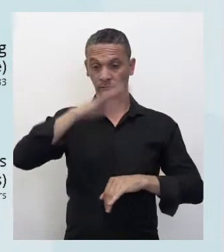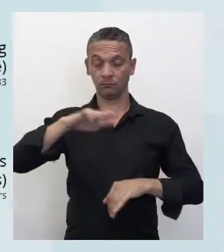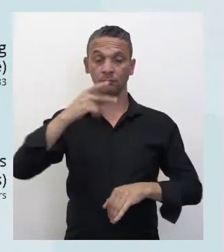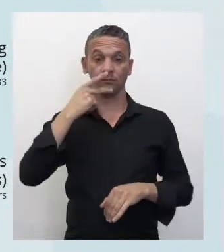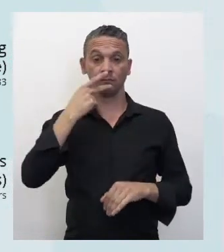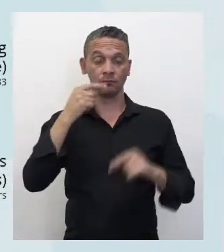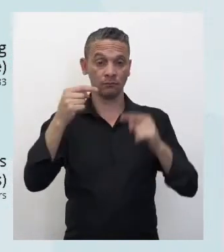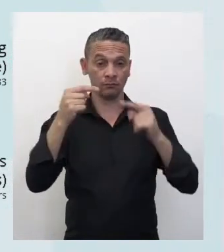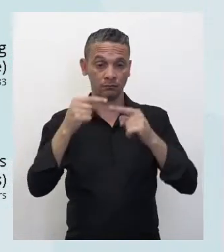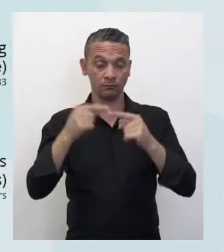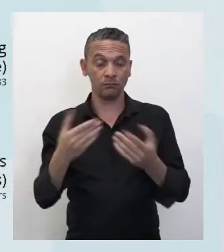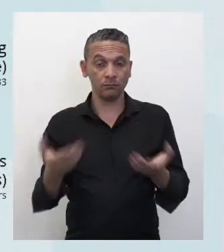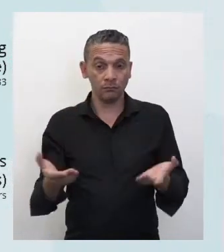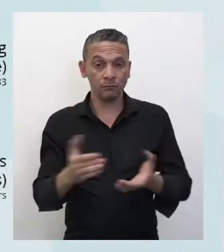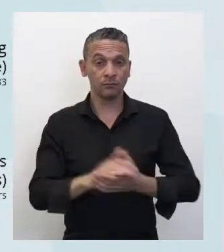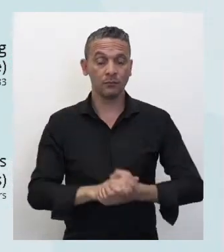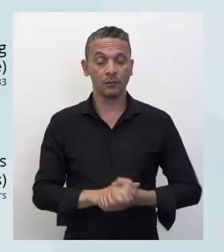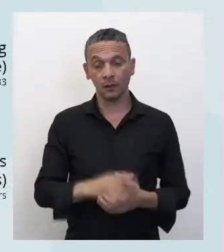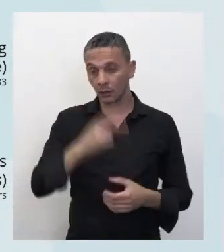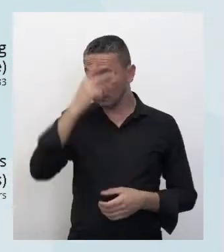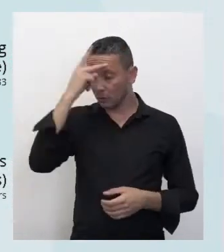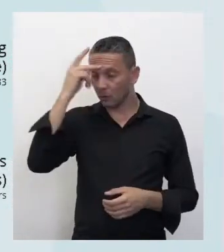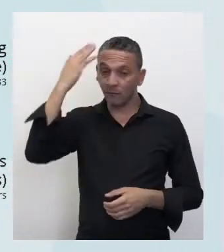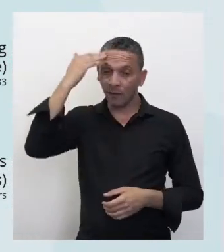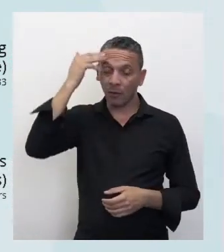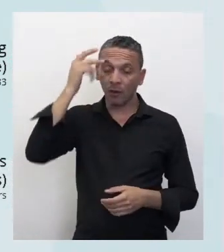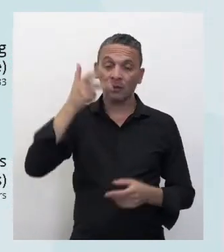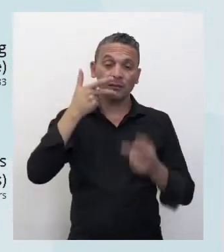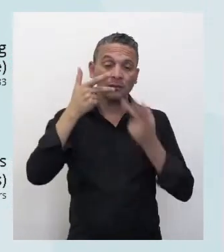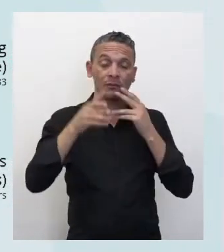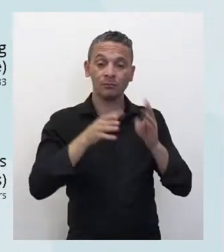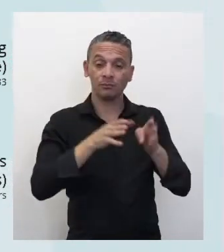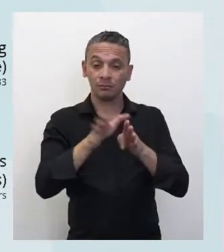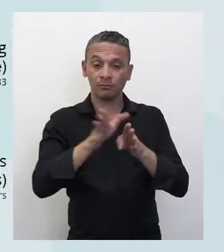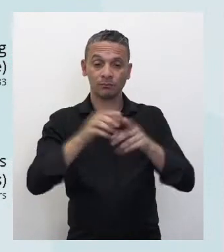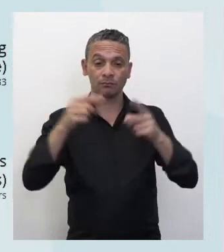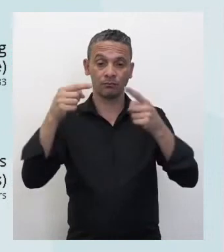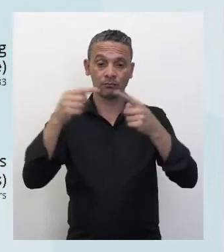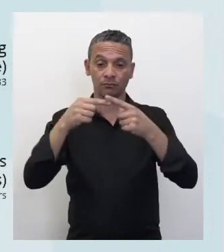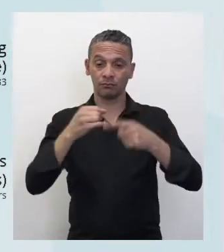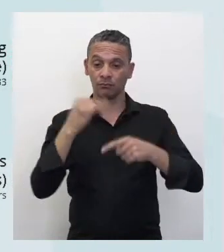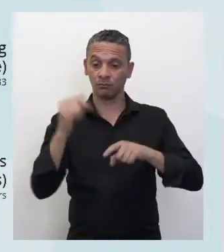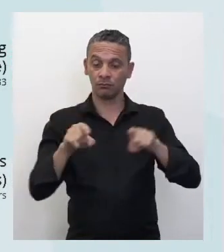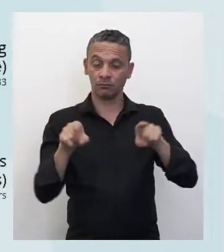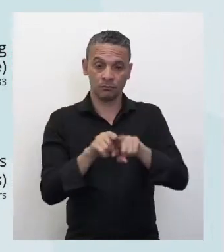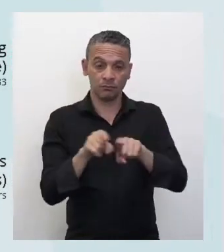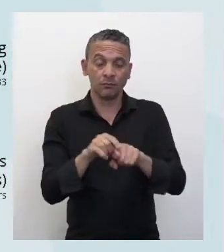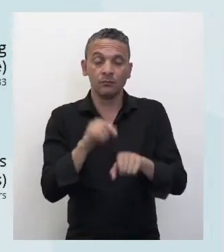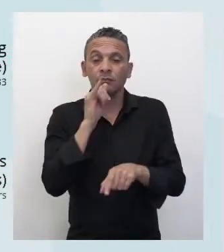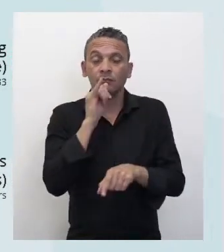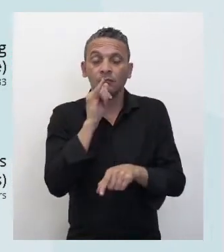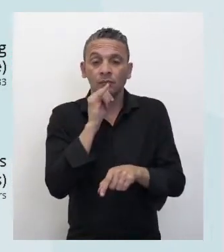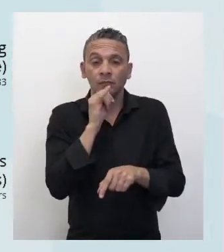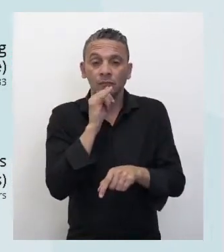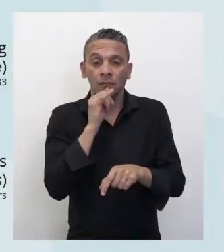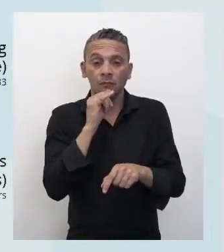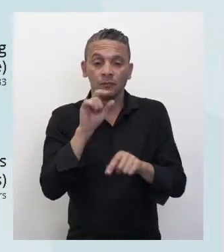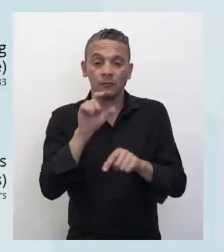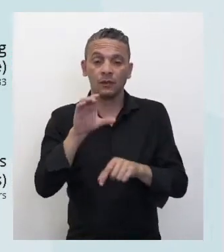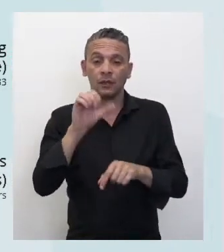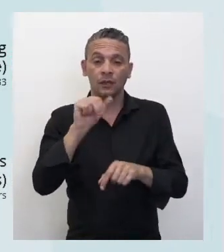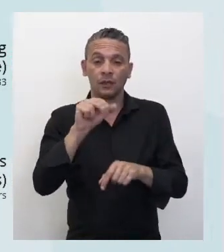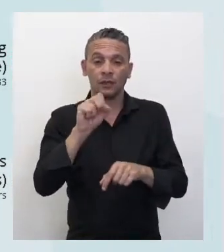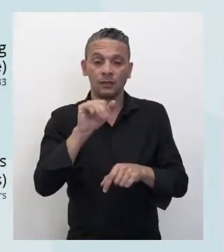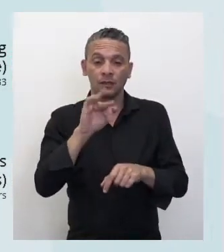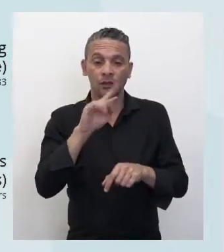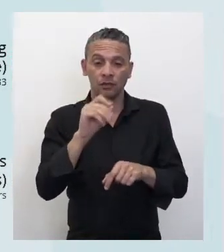citações, exato. Então, pessoas aí famosas ou livros que trazem pra gente sobre consumption, né? Sobre esse